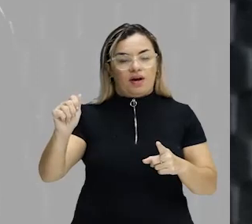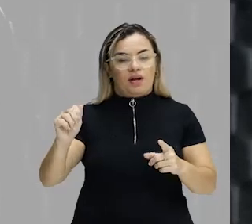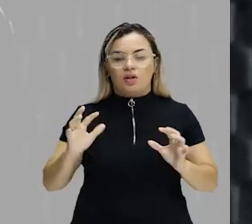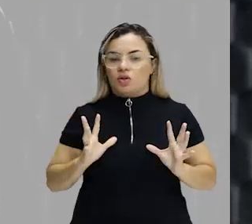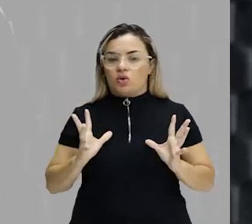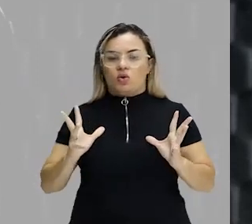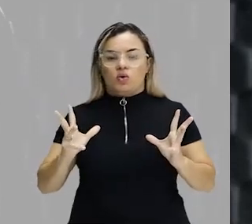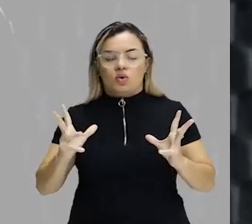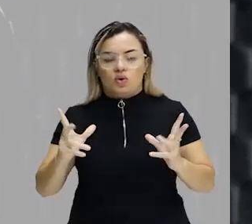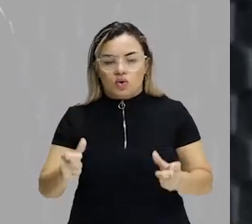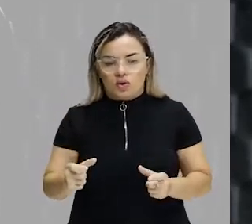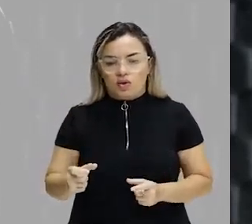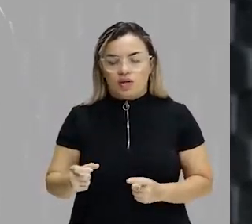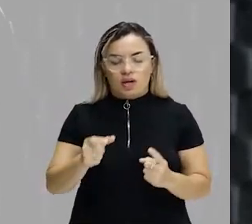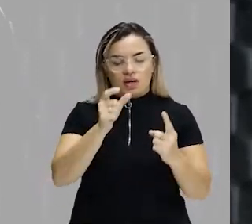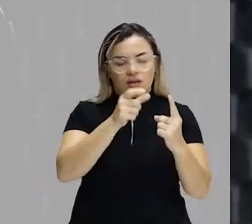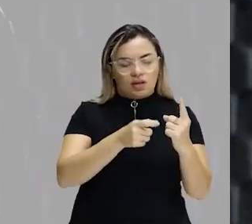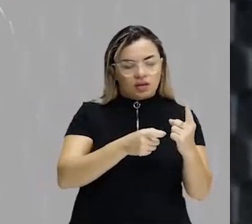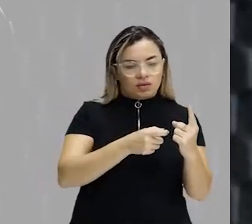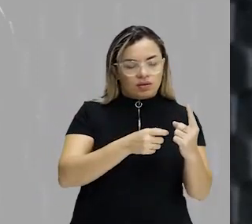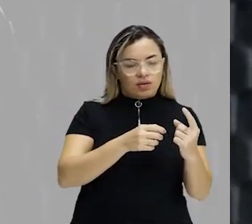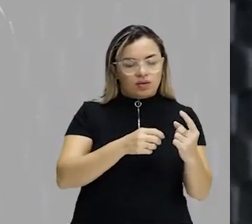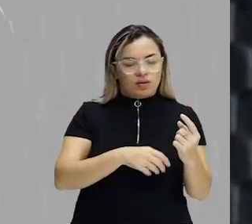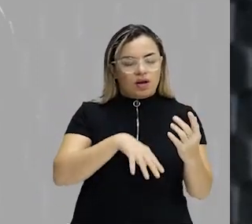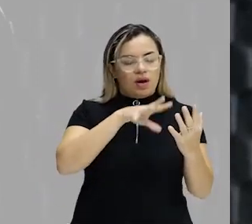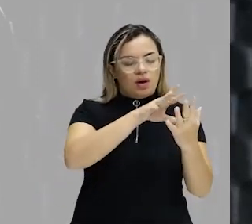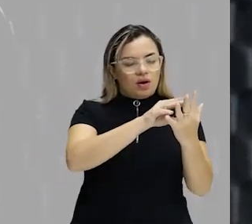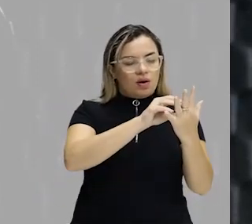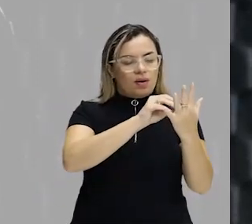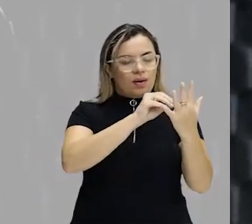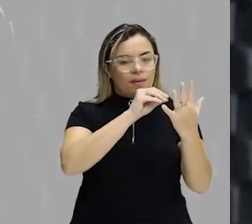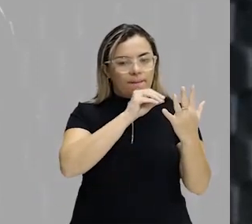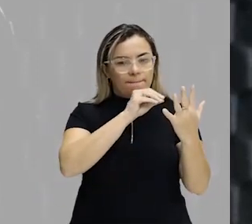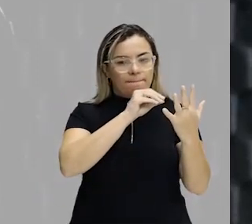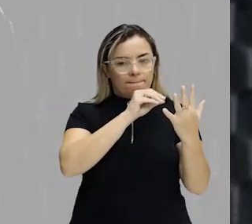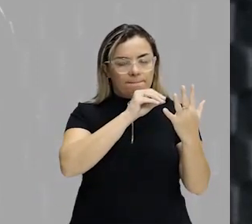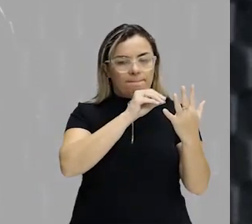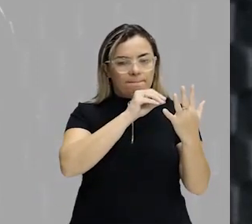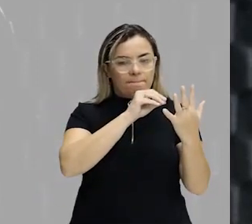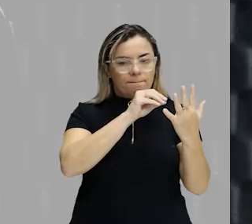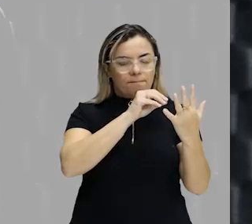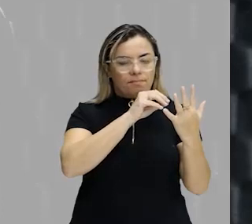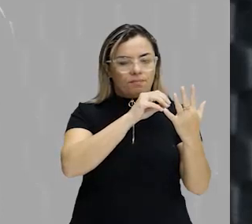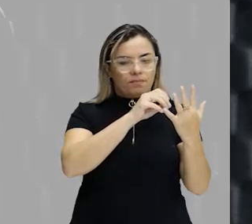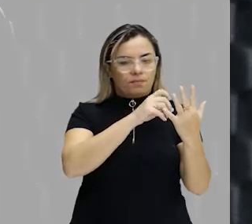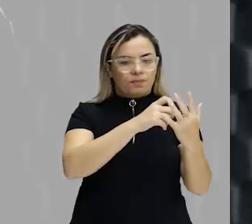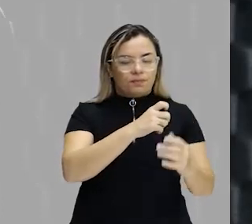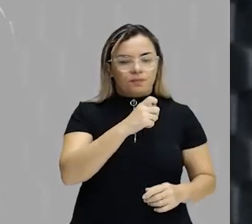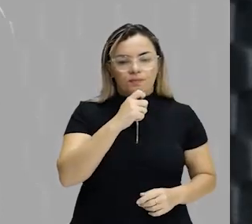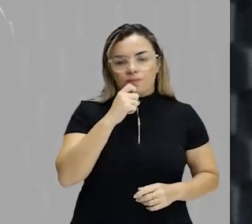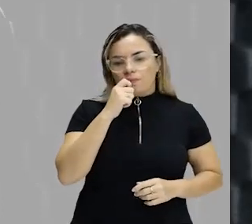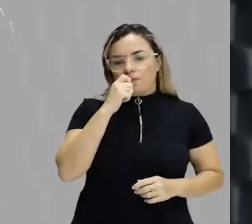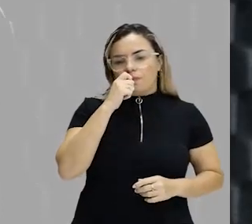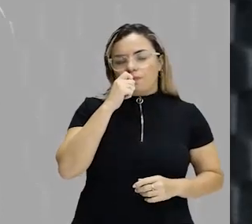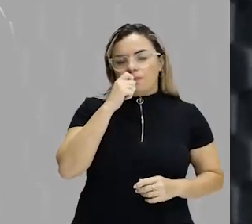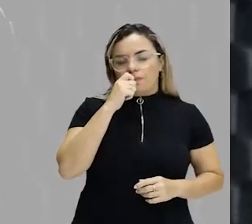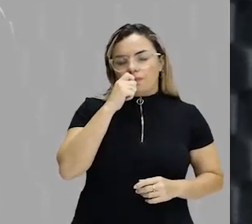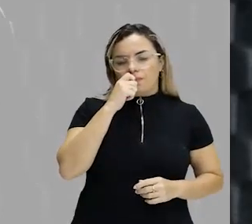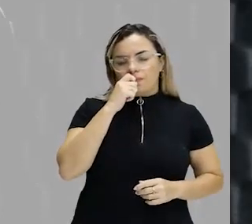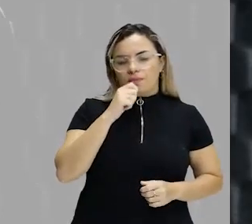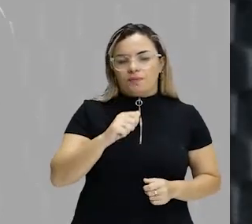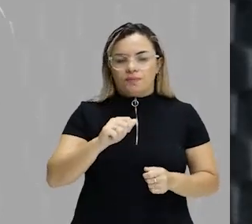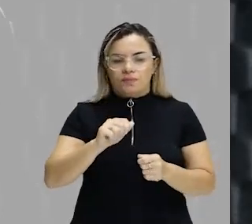usa drogas para imitar. Imitar não é verbo? Reduzido de infinitivo. Para